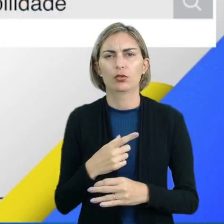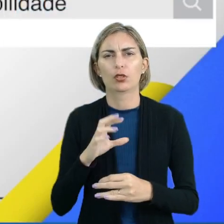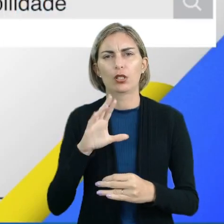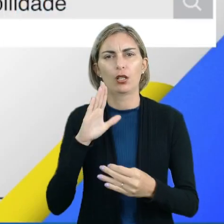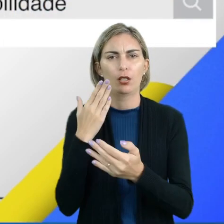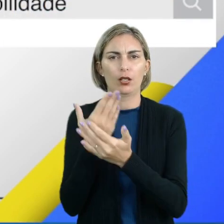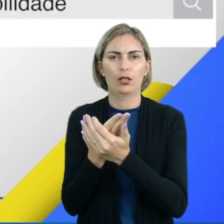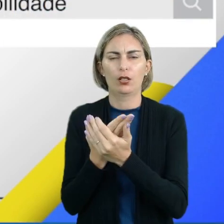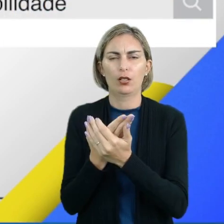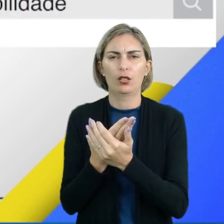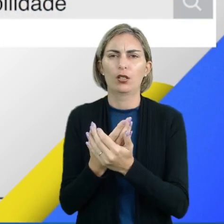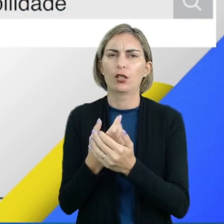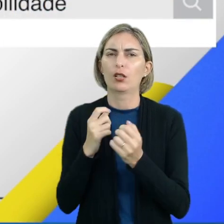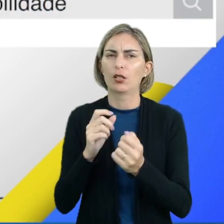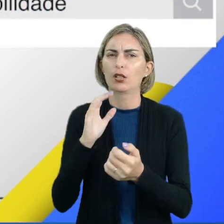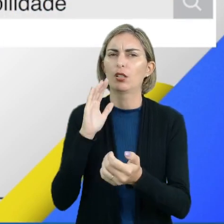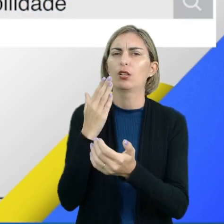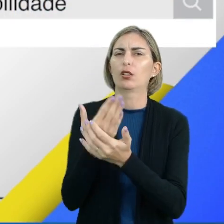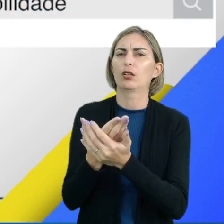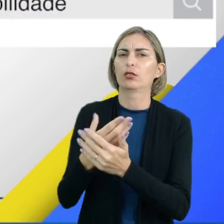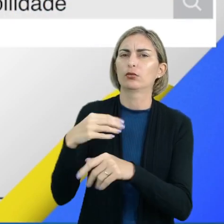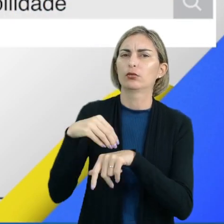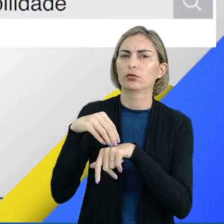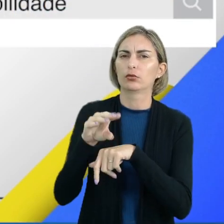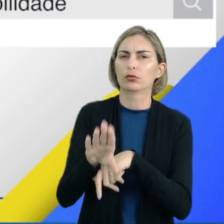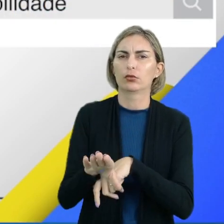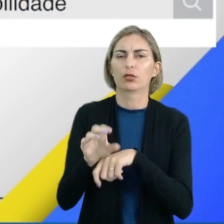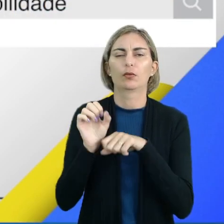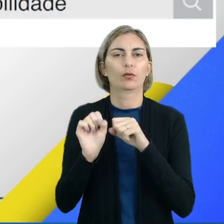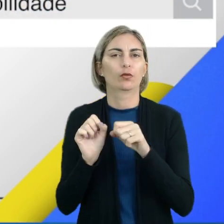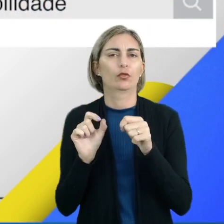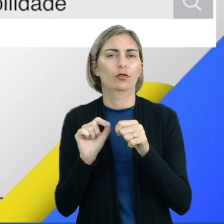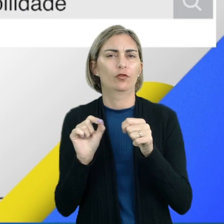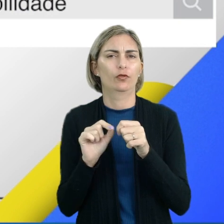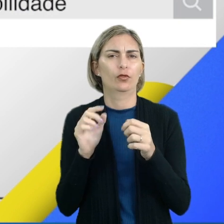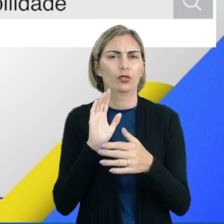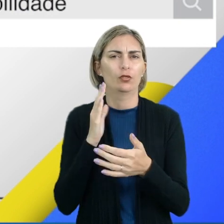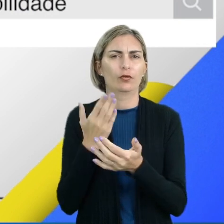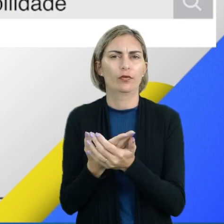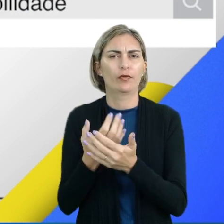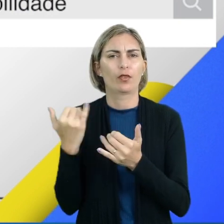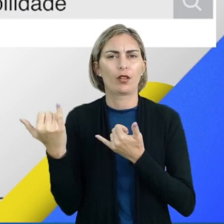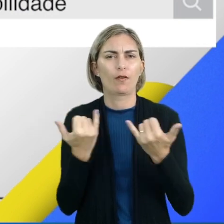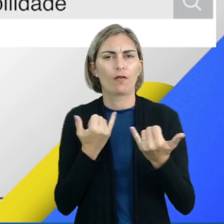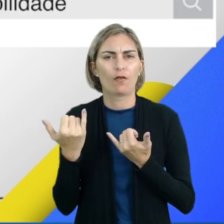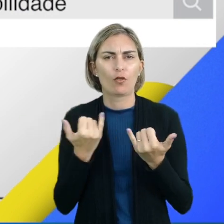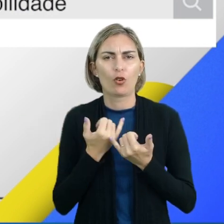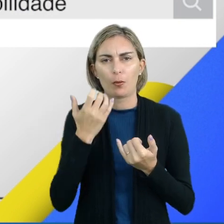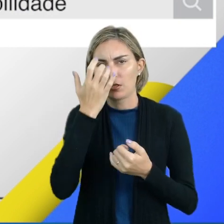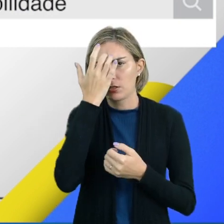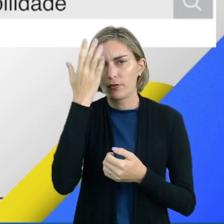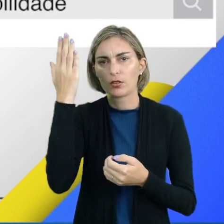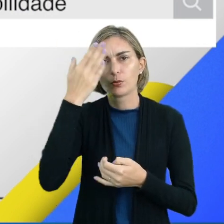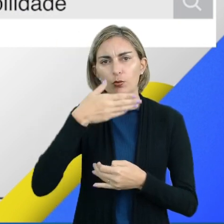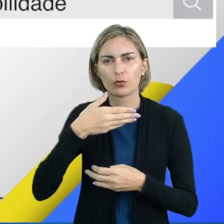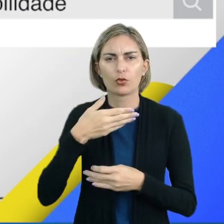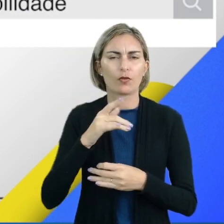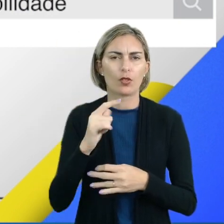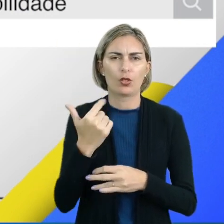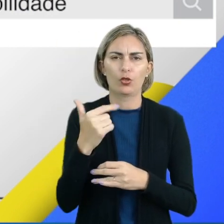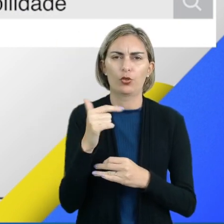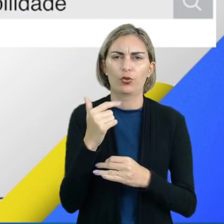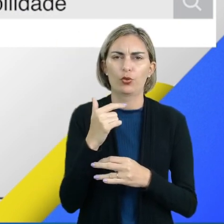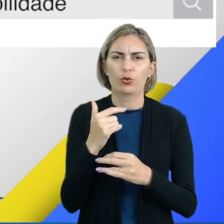Credibilidade. Sobre credibilidade, o que é que traz, o que é que pode ser feito para isso? As informações devem ser fáceis de comprovar, enalteça o